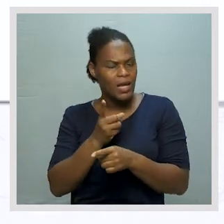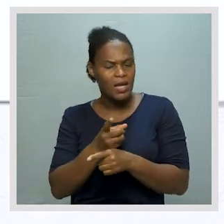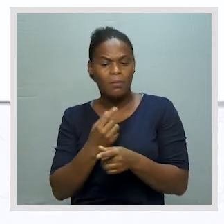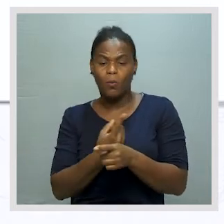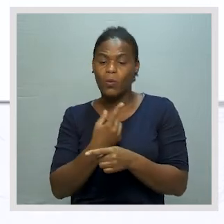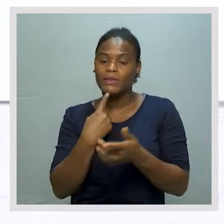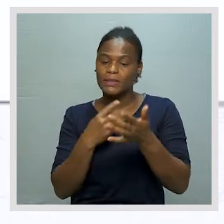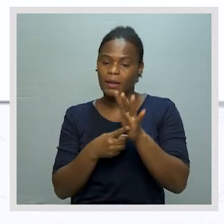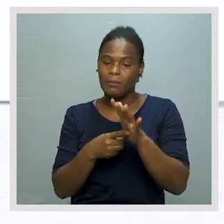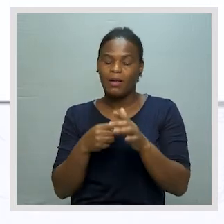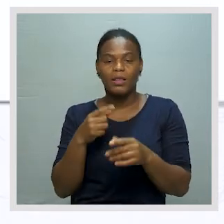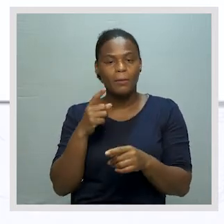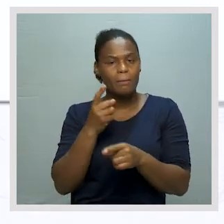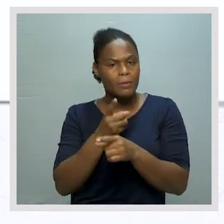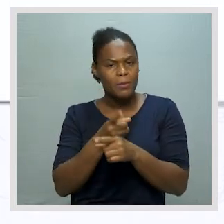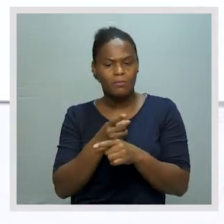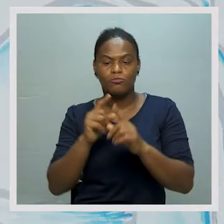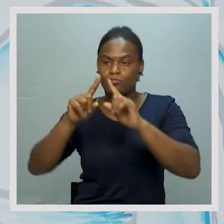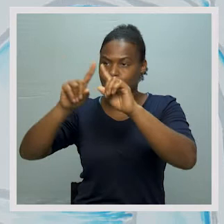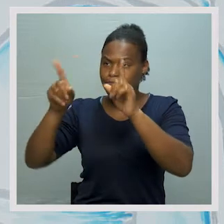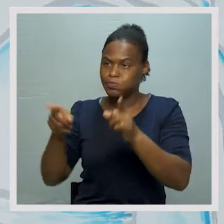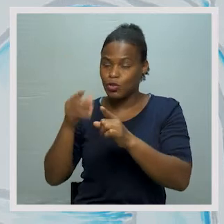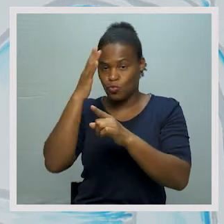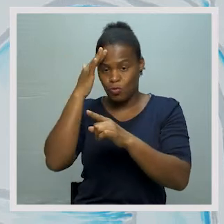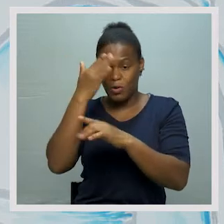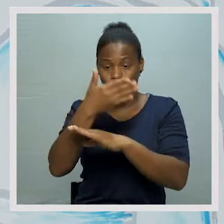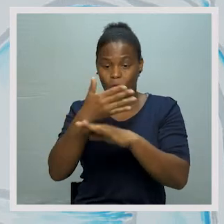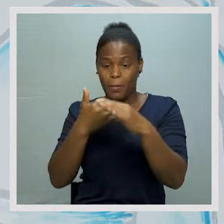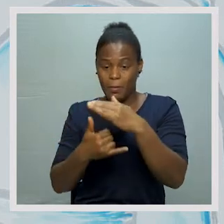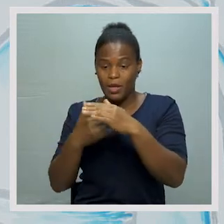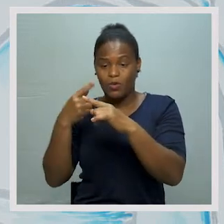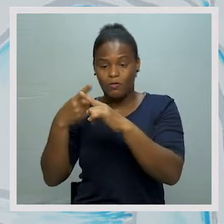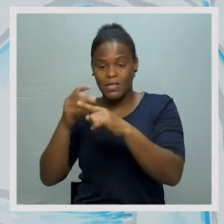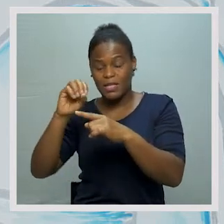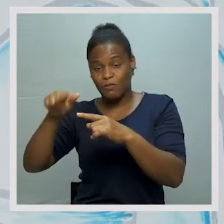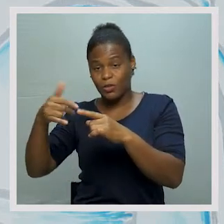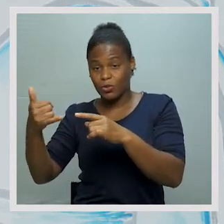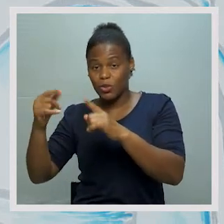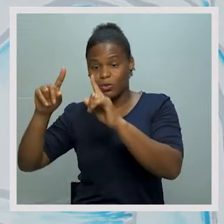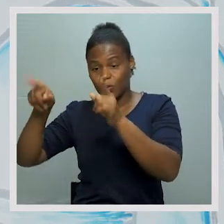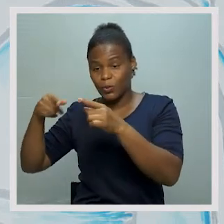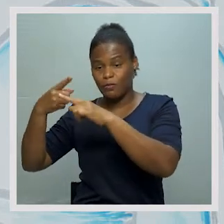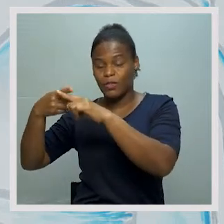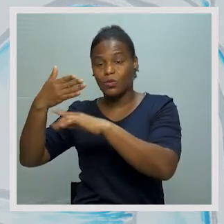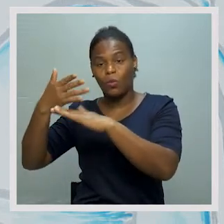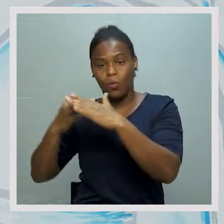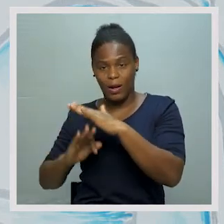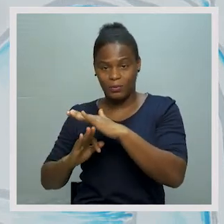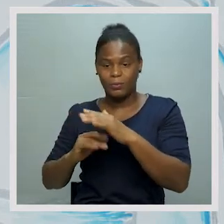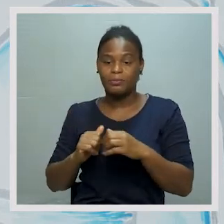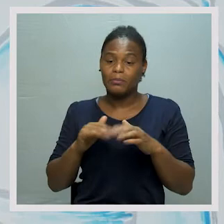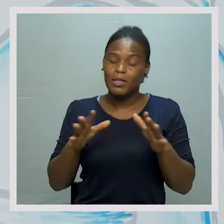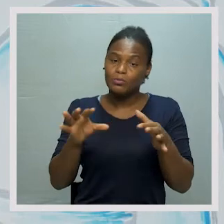coisa que ter os mesmos fatores, 1/2 vezes 0,2 vezes 1/4,